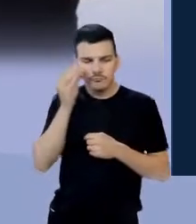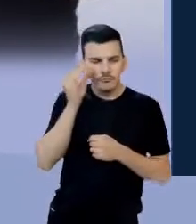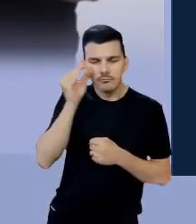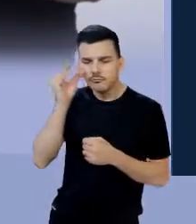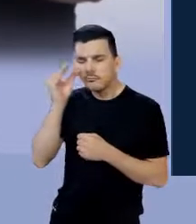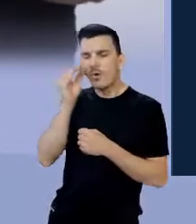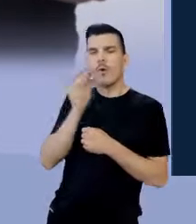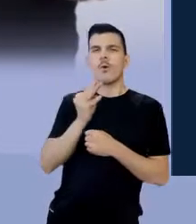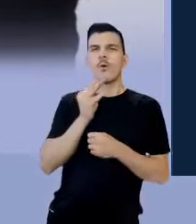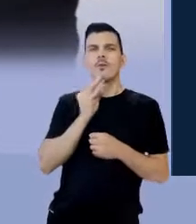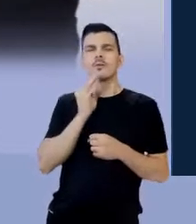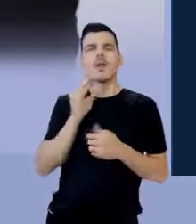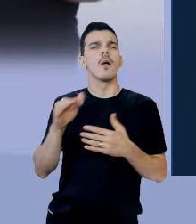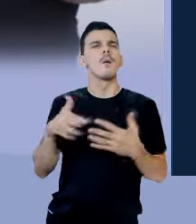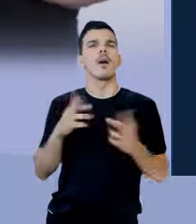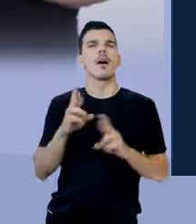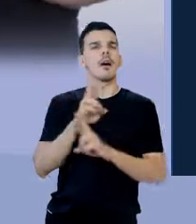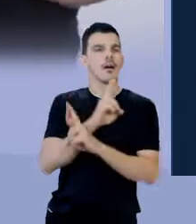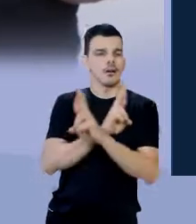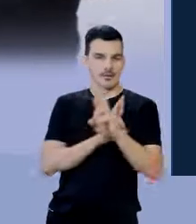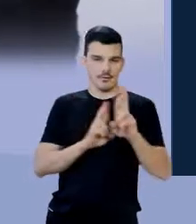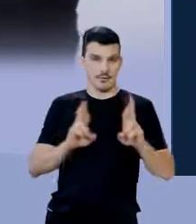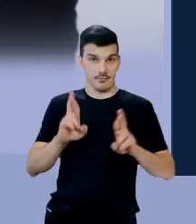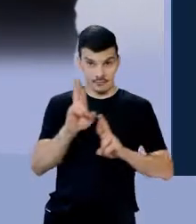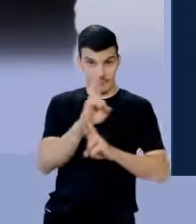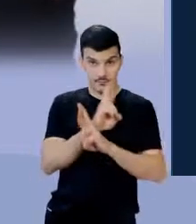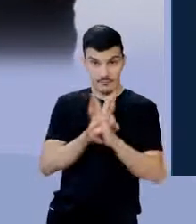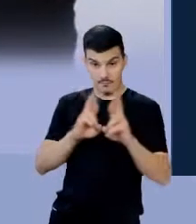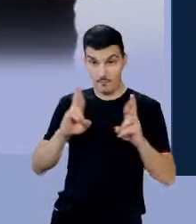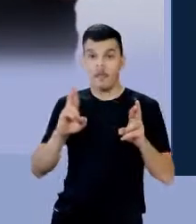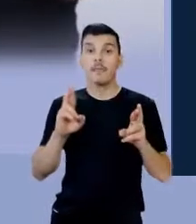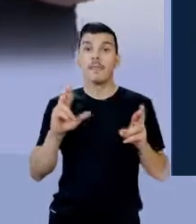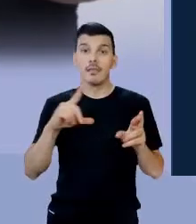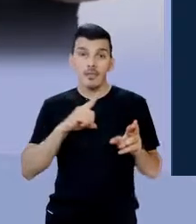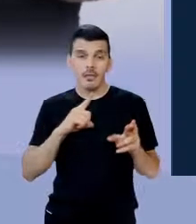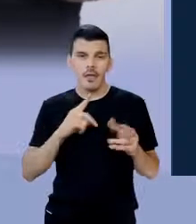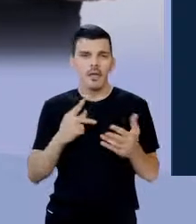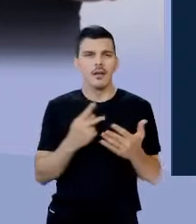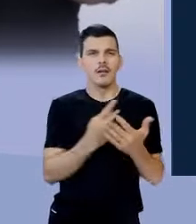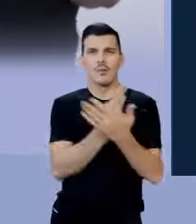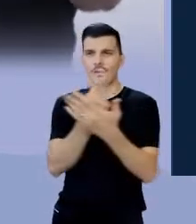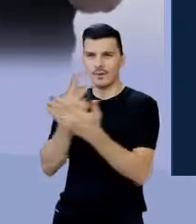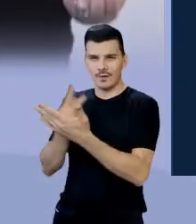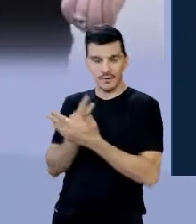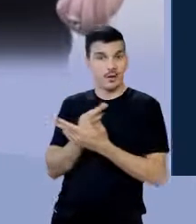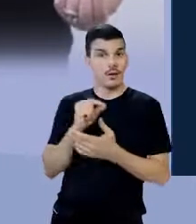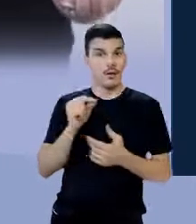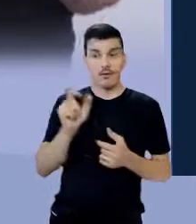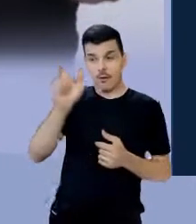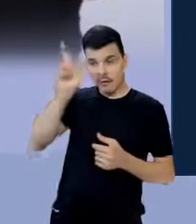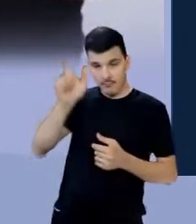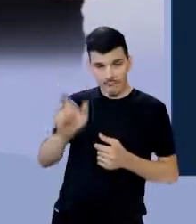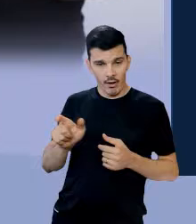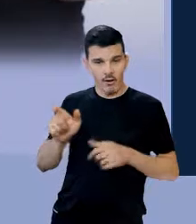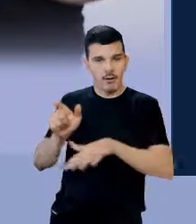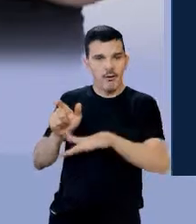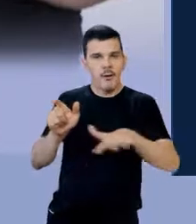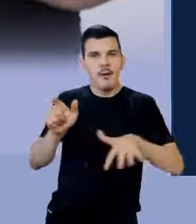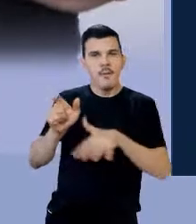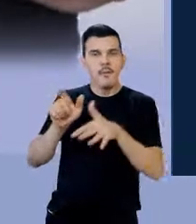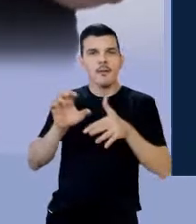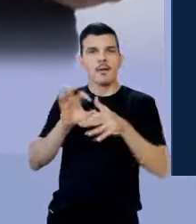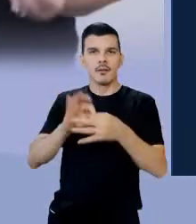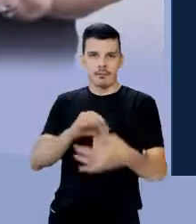em conhecer as relações que ocorrem entre o personagem e o